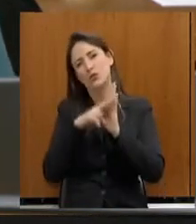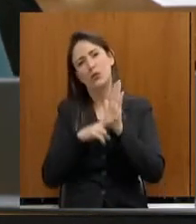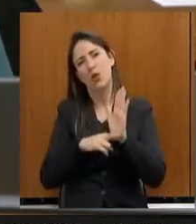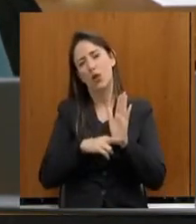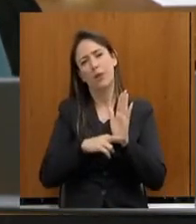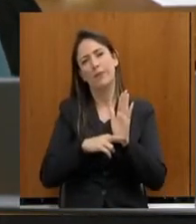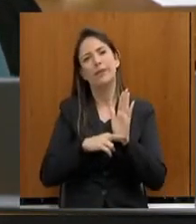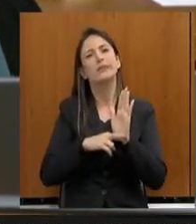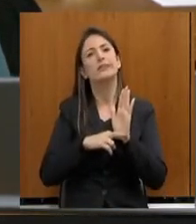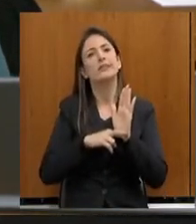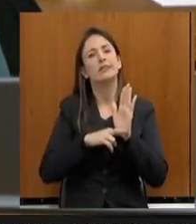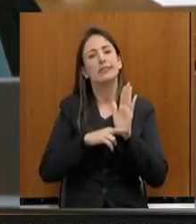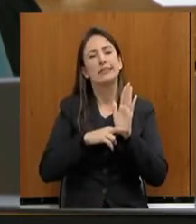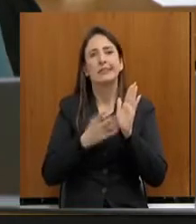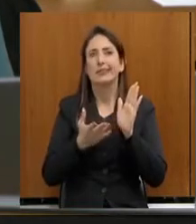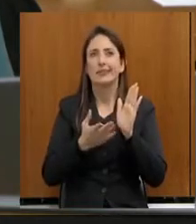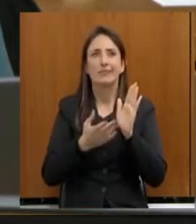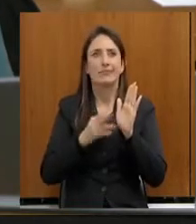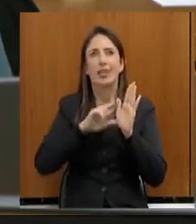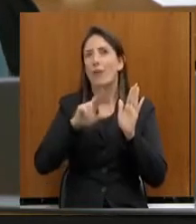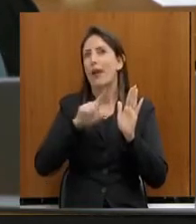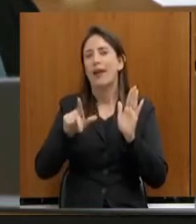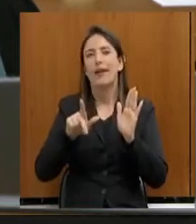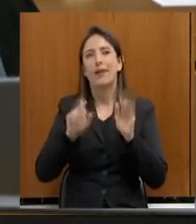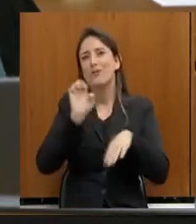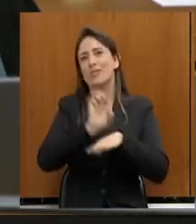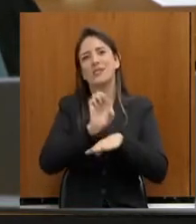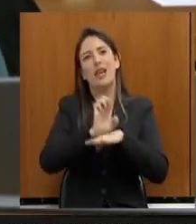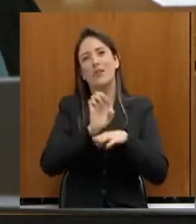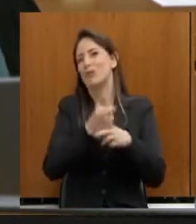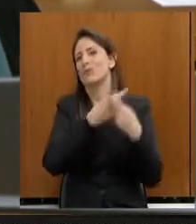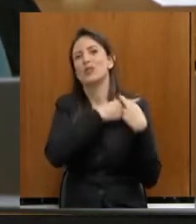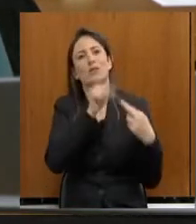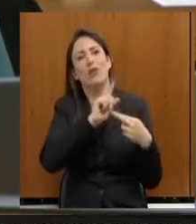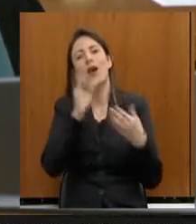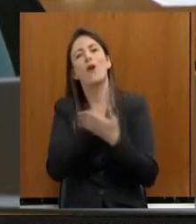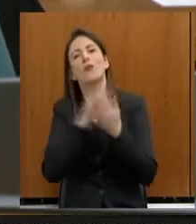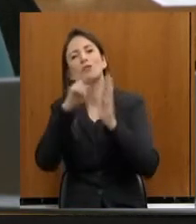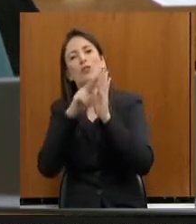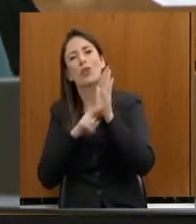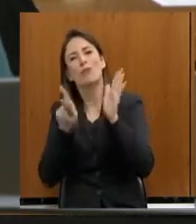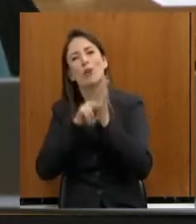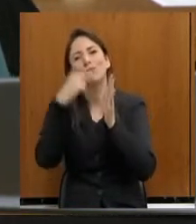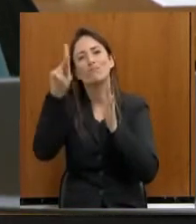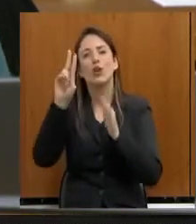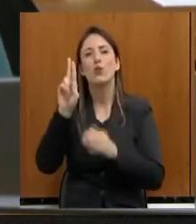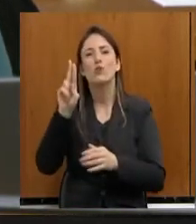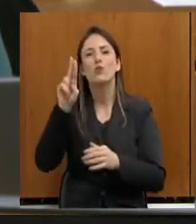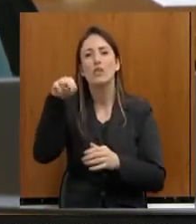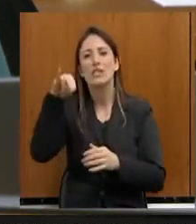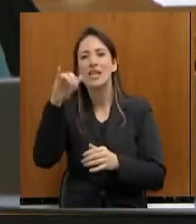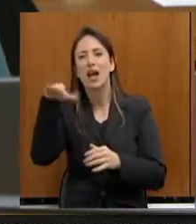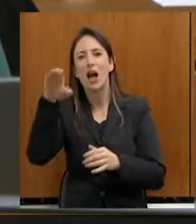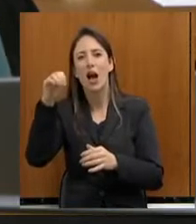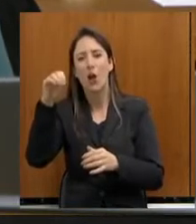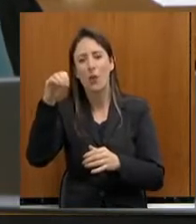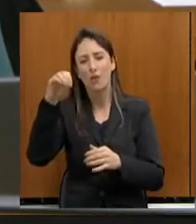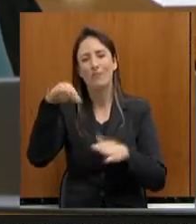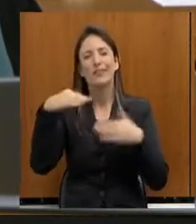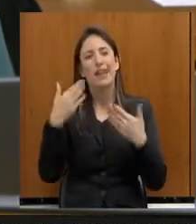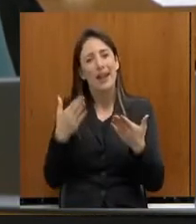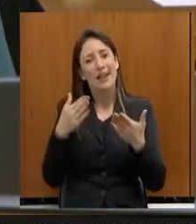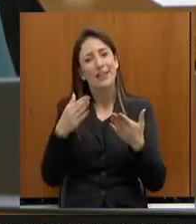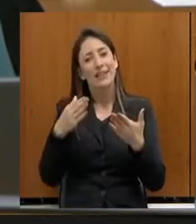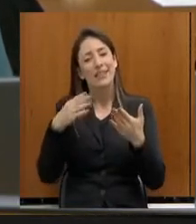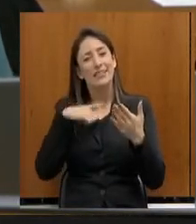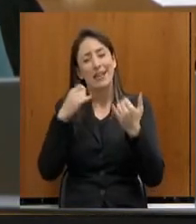nem sempre mede competência do Estado algumas da União que é esbarram em questões como